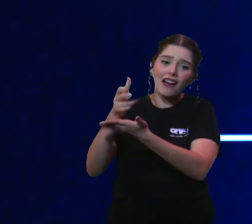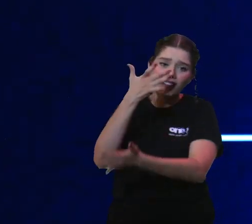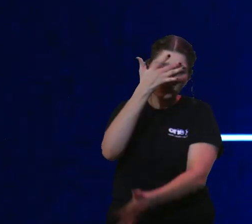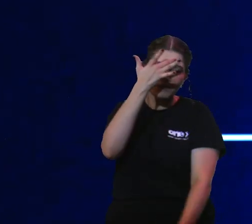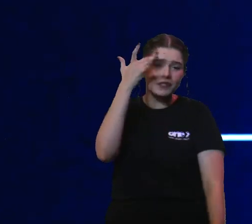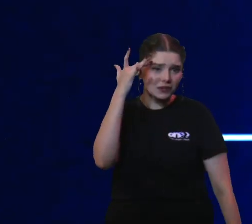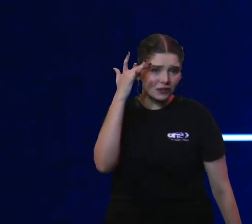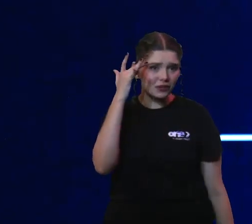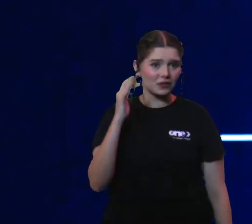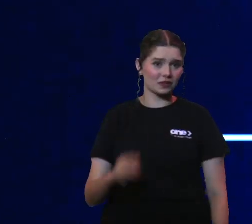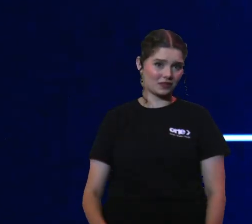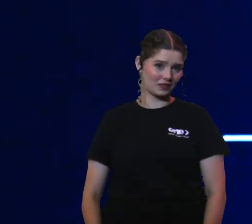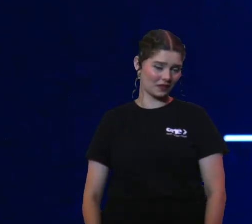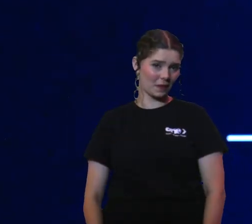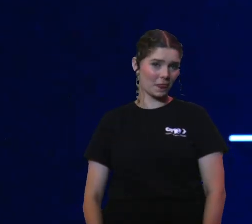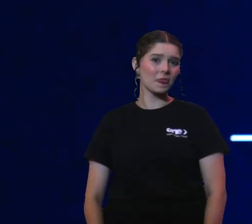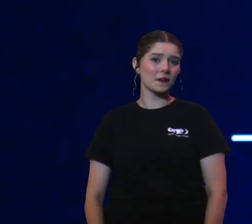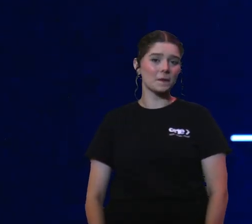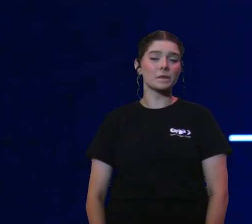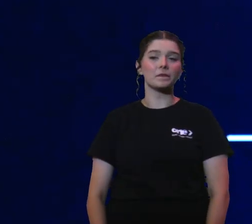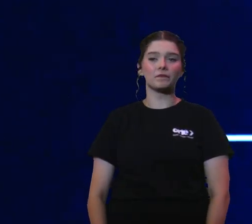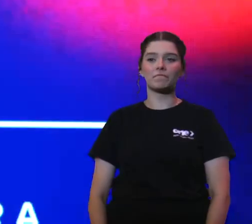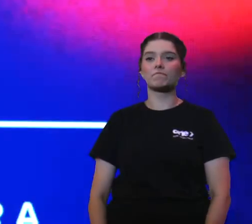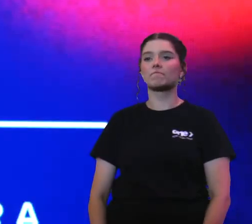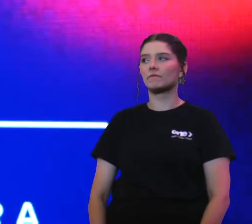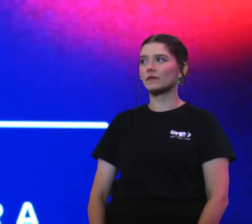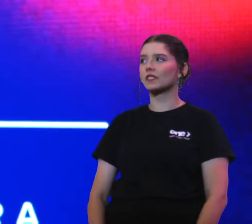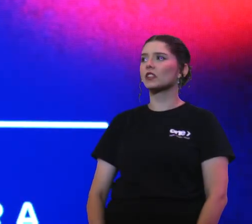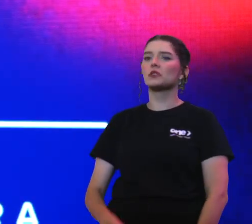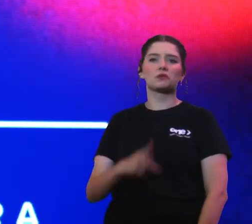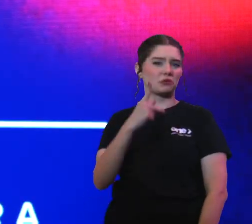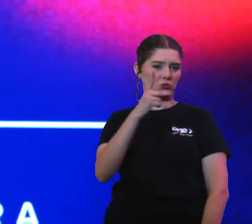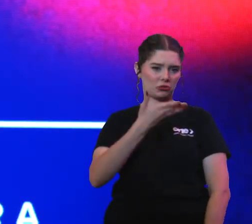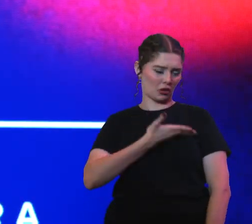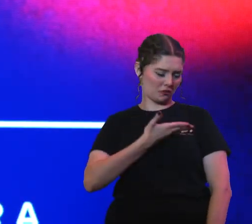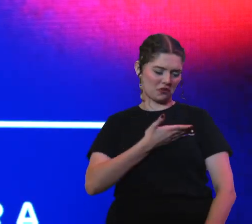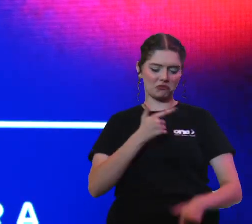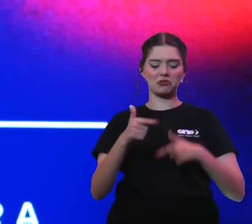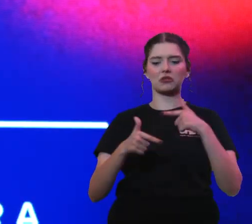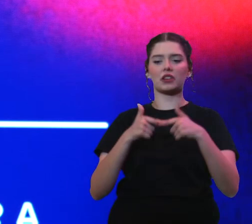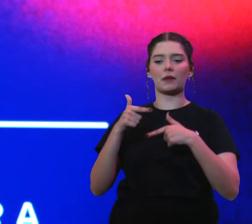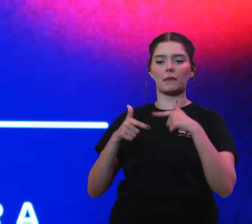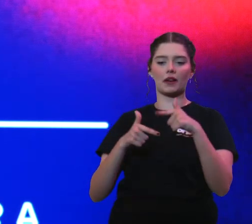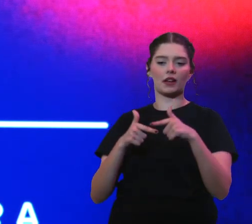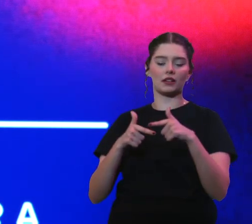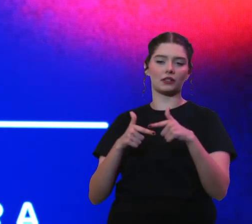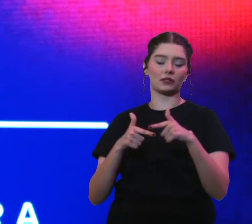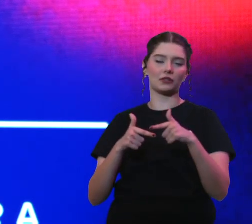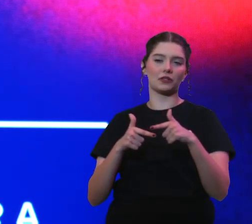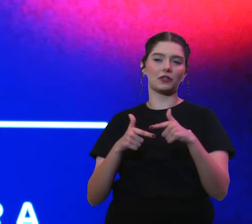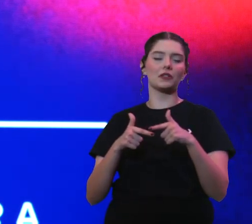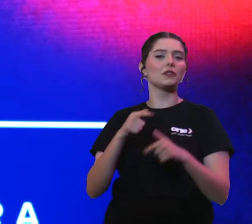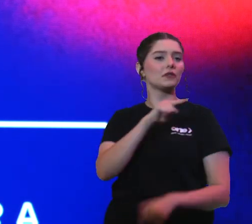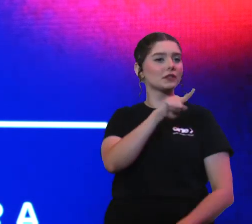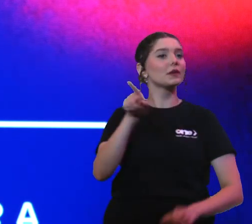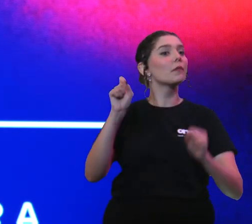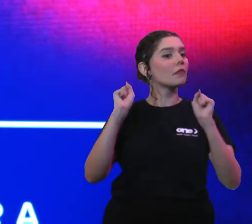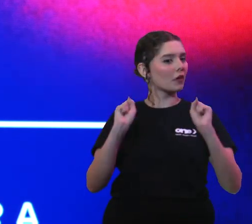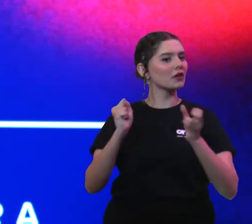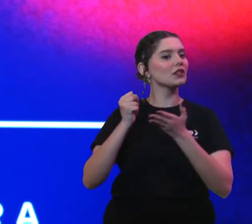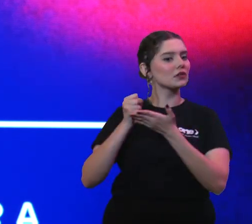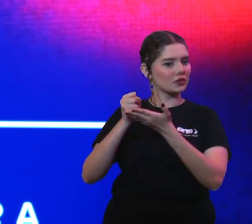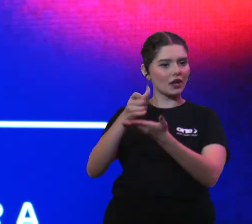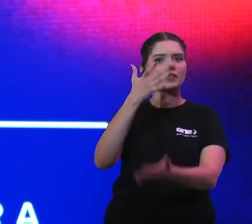Os funcionários que Deus colocou sobre a tua responsabilidade, os teus colegas de trabalho, Deus não colocou você lá por acaso. E você